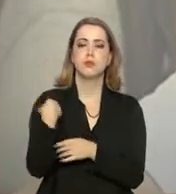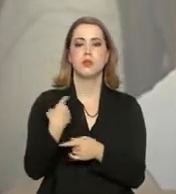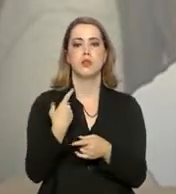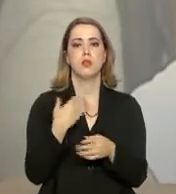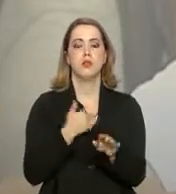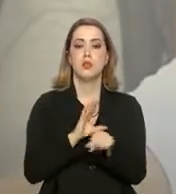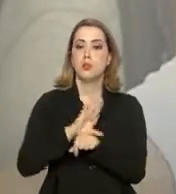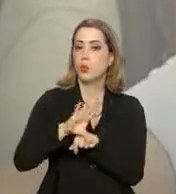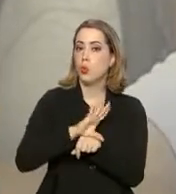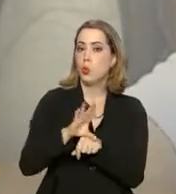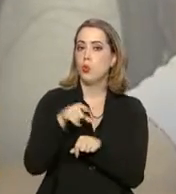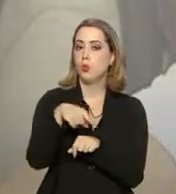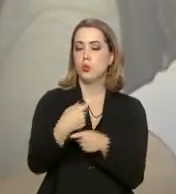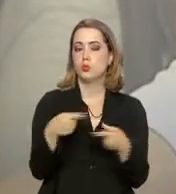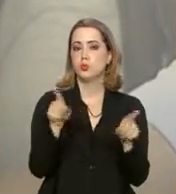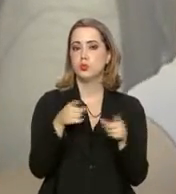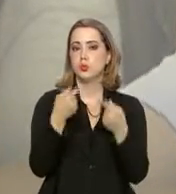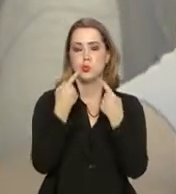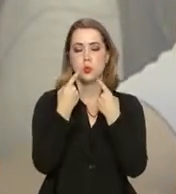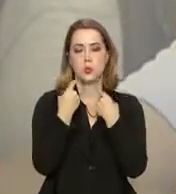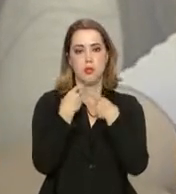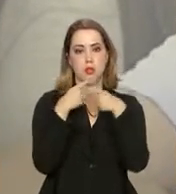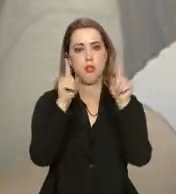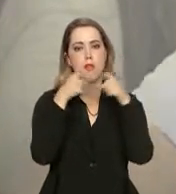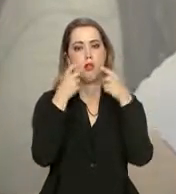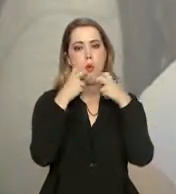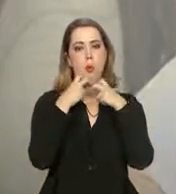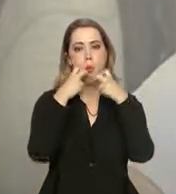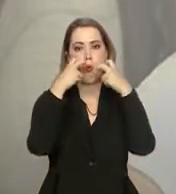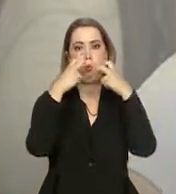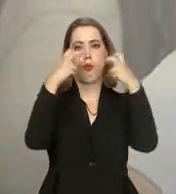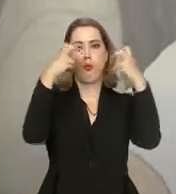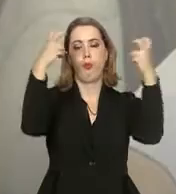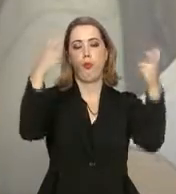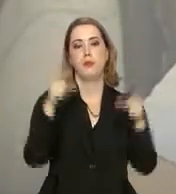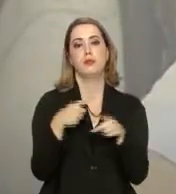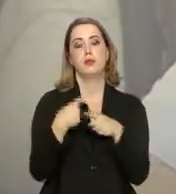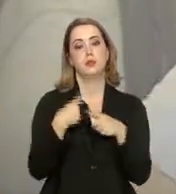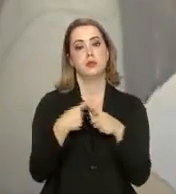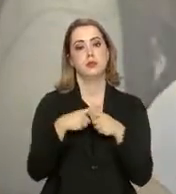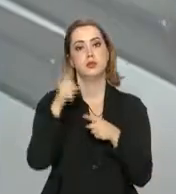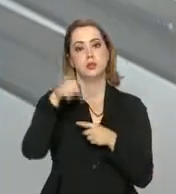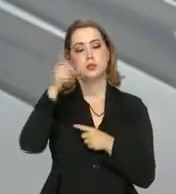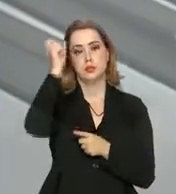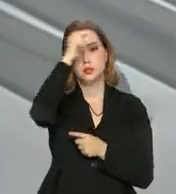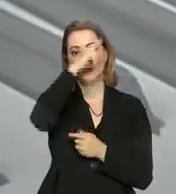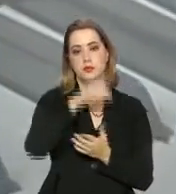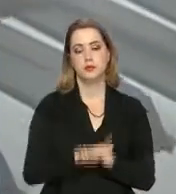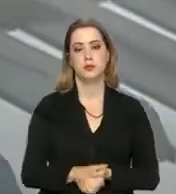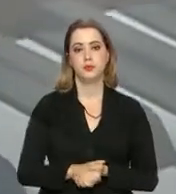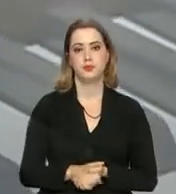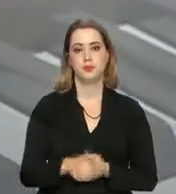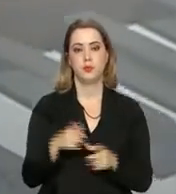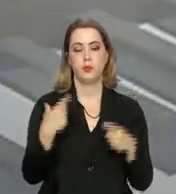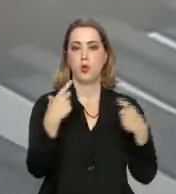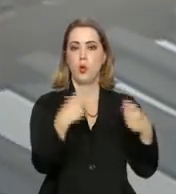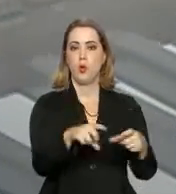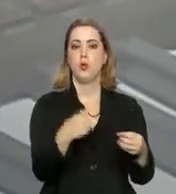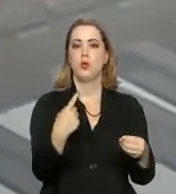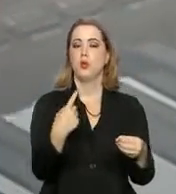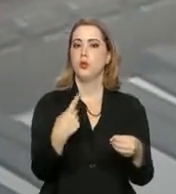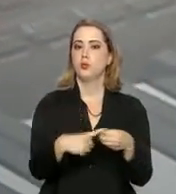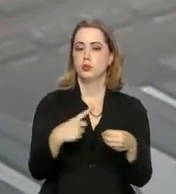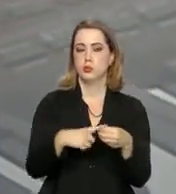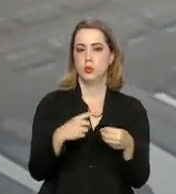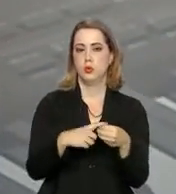iria cursar música canto lírico e eu nunca pude forçar a cimpor que as coisa meio difícil né o ponto de cultura também têm